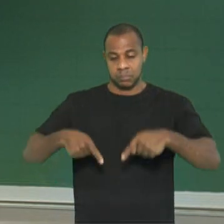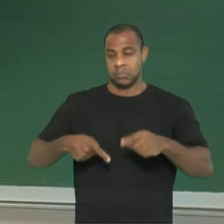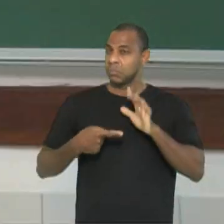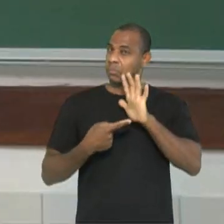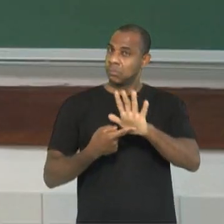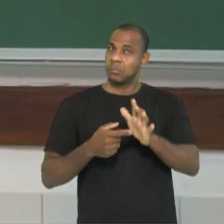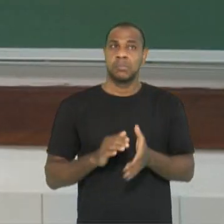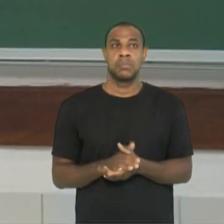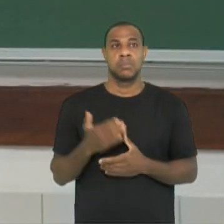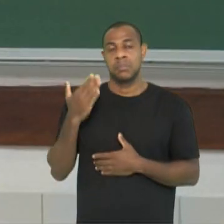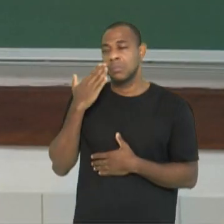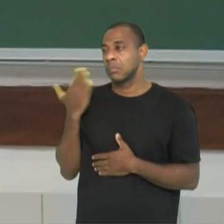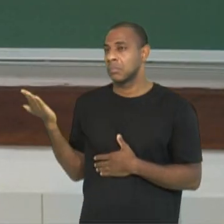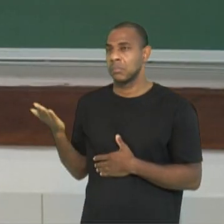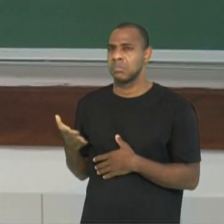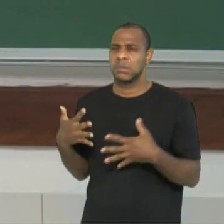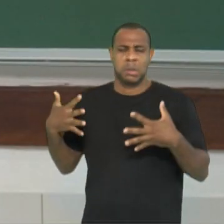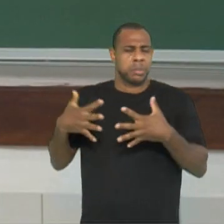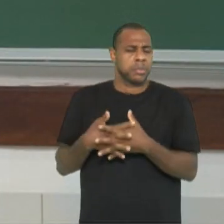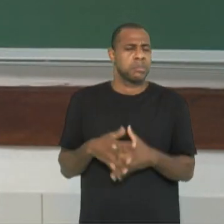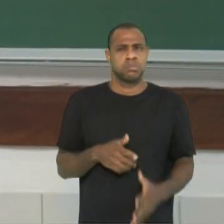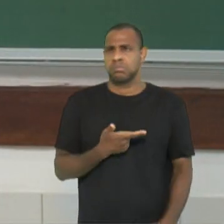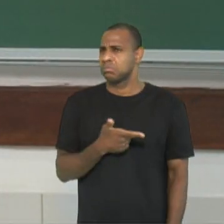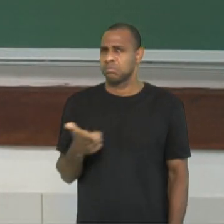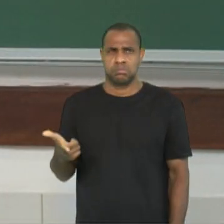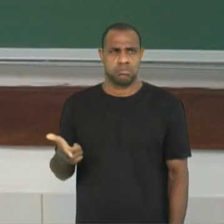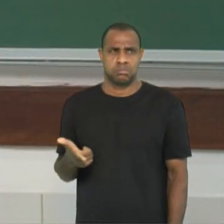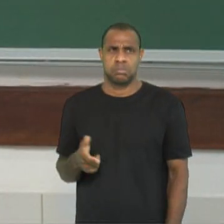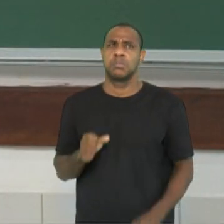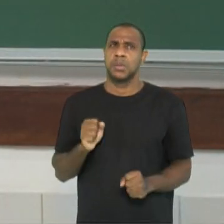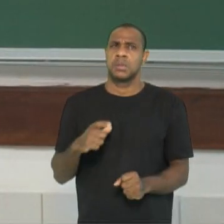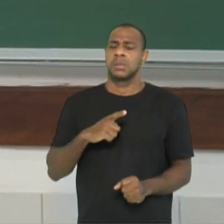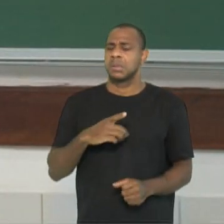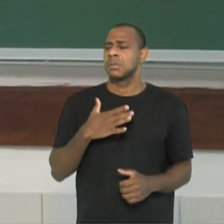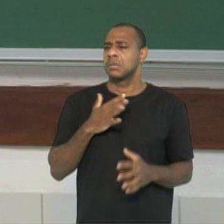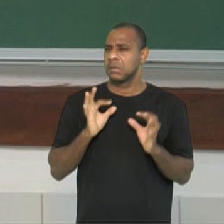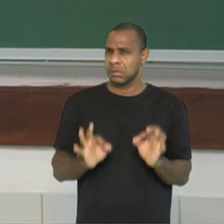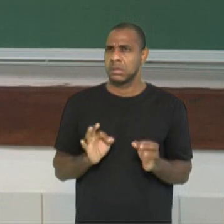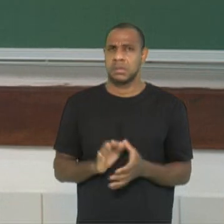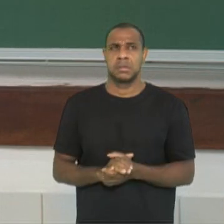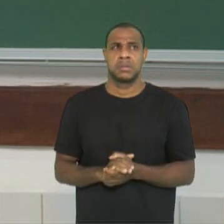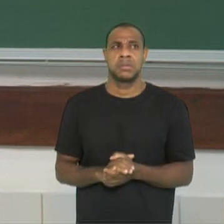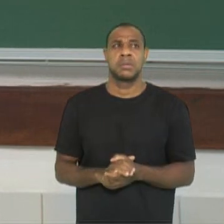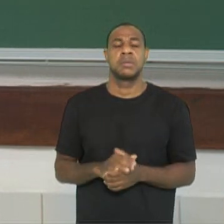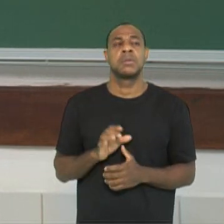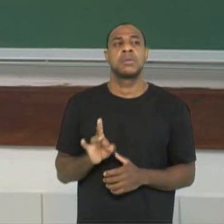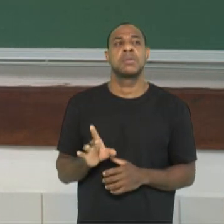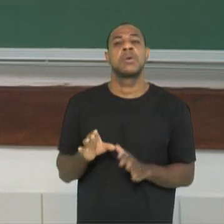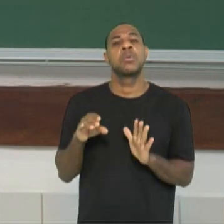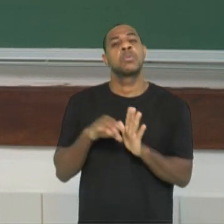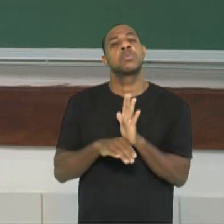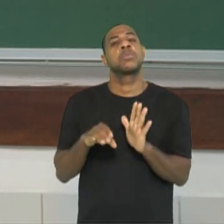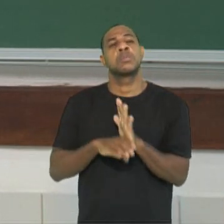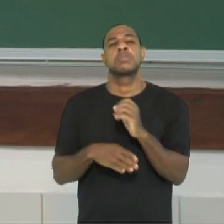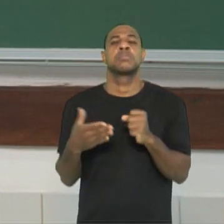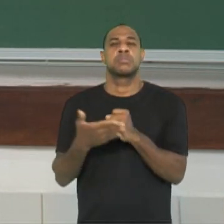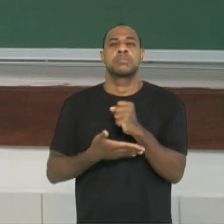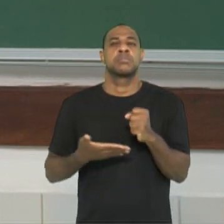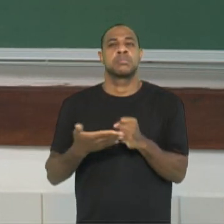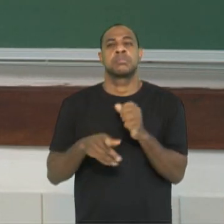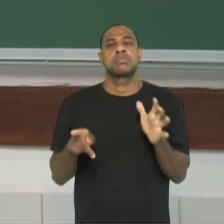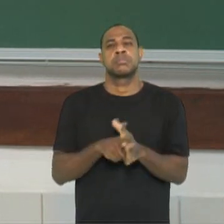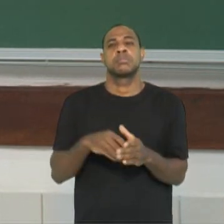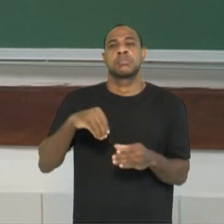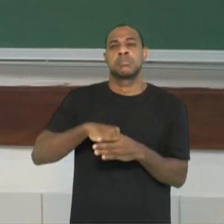proposto. E não é tão complicado assim. Pode ter certeza que não é complicado. Isso aqui são conceitos básicos da